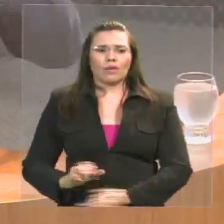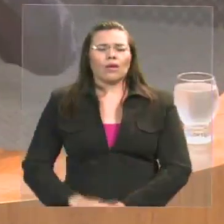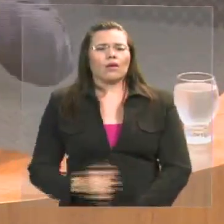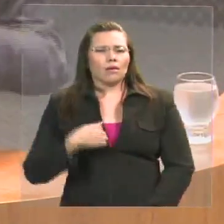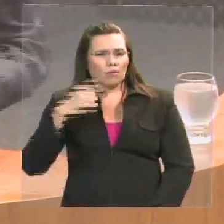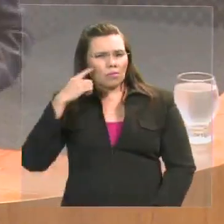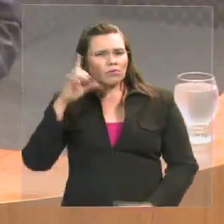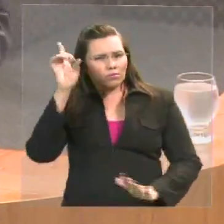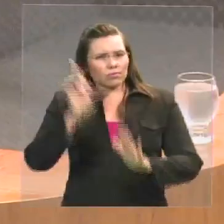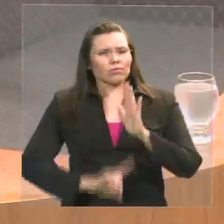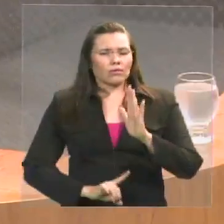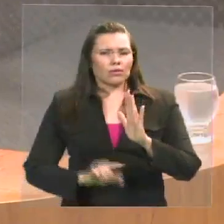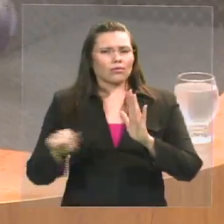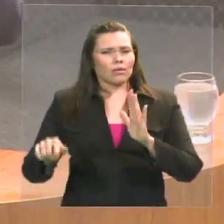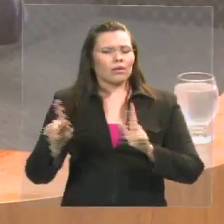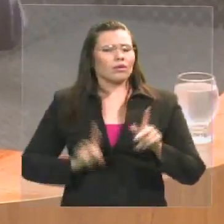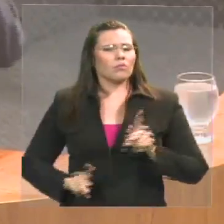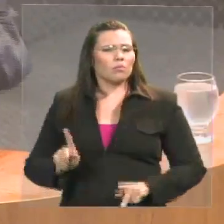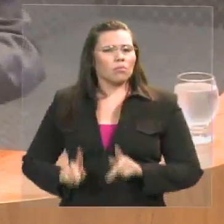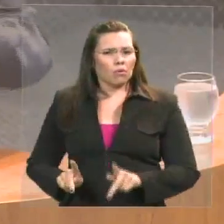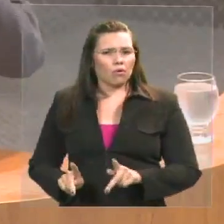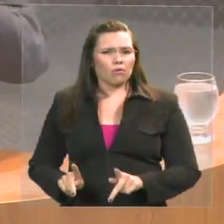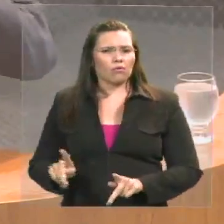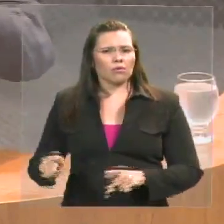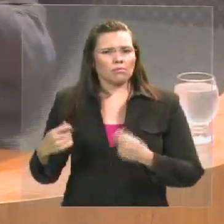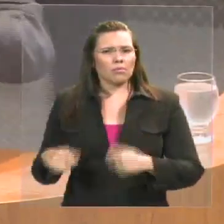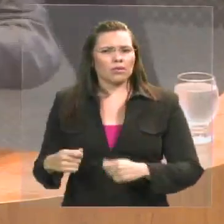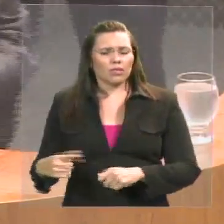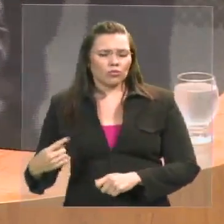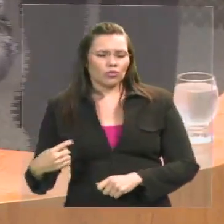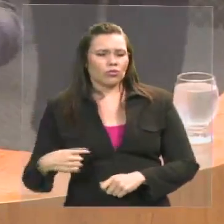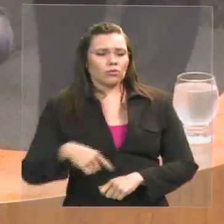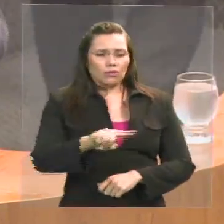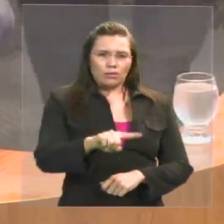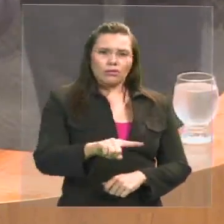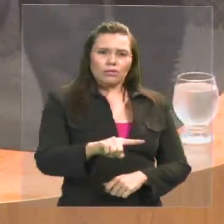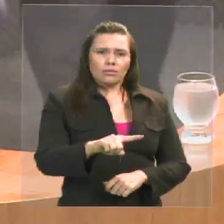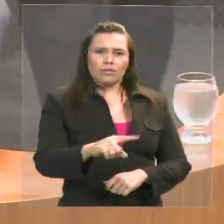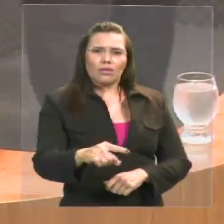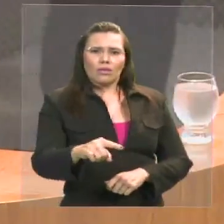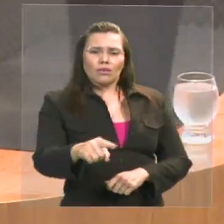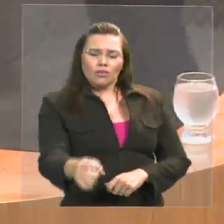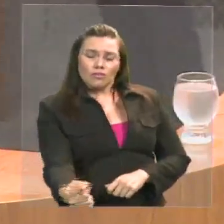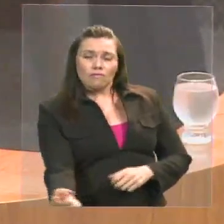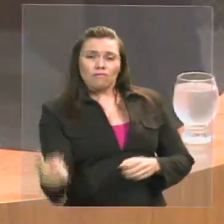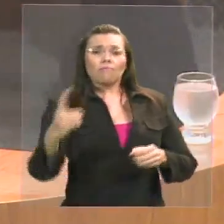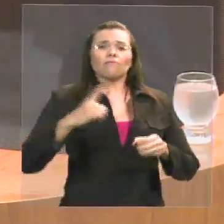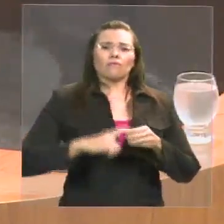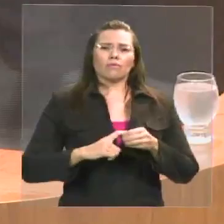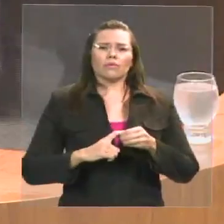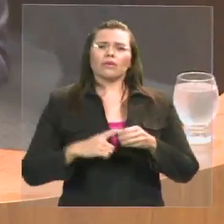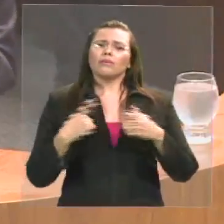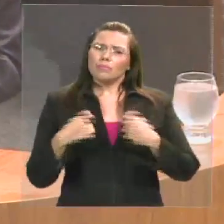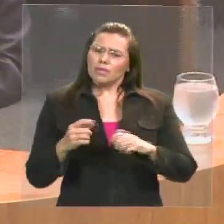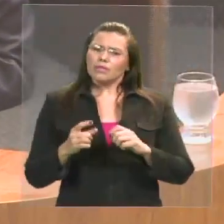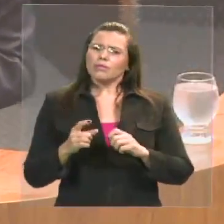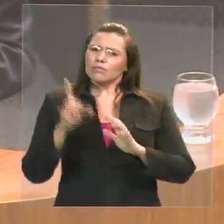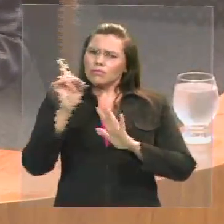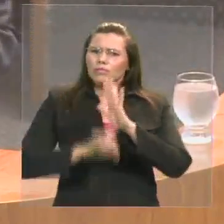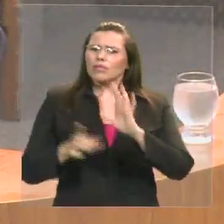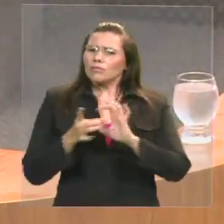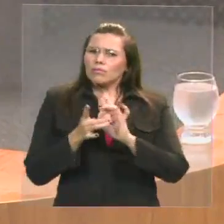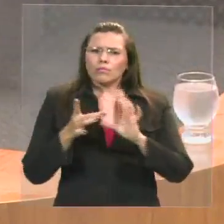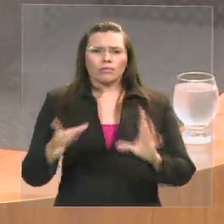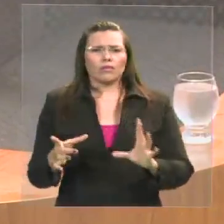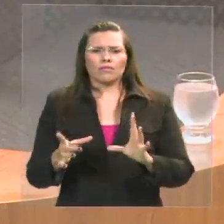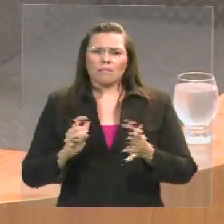aquela população está cerceada do seu direito de ir e vir por conta dos intempéries, das dificuldades que ali vivenciam no dia a